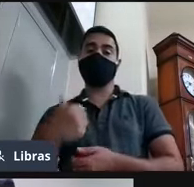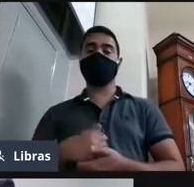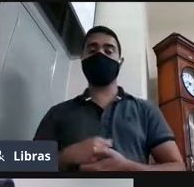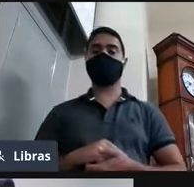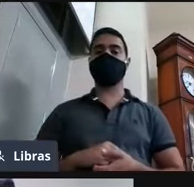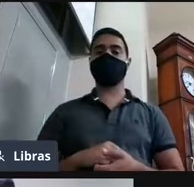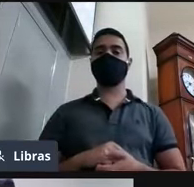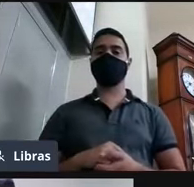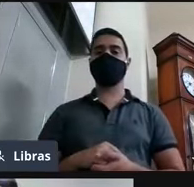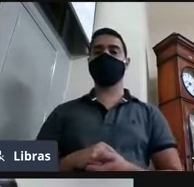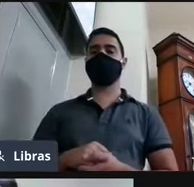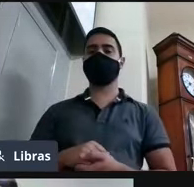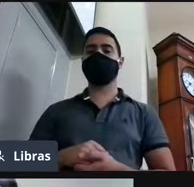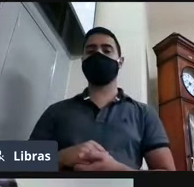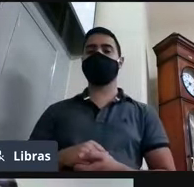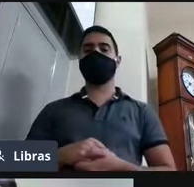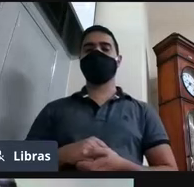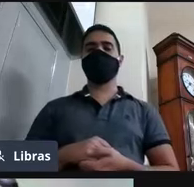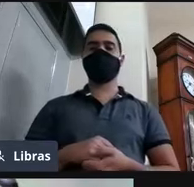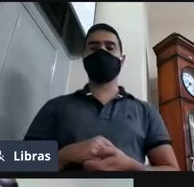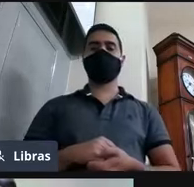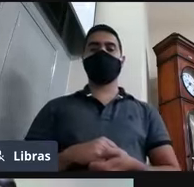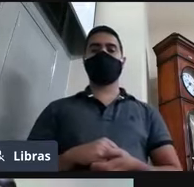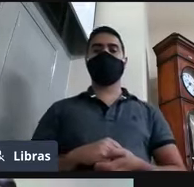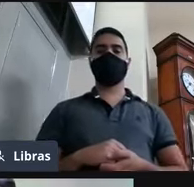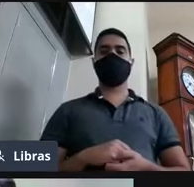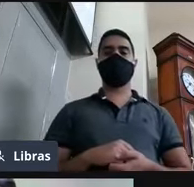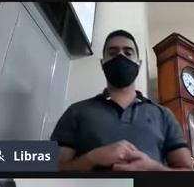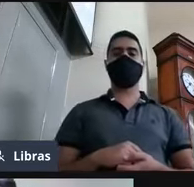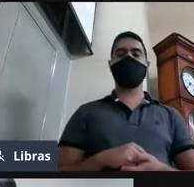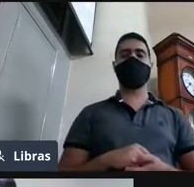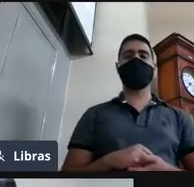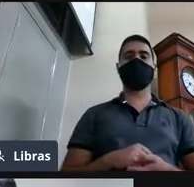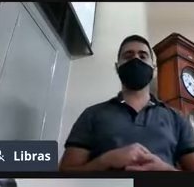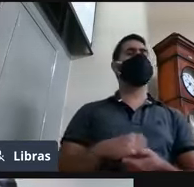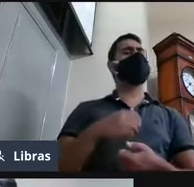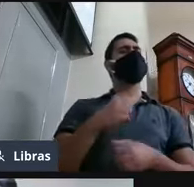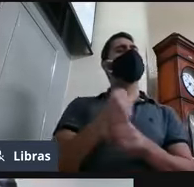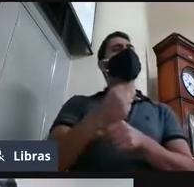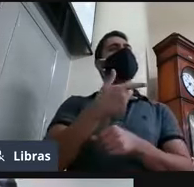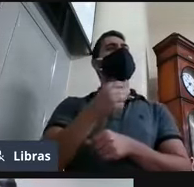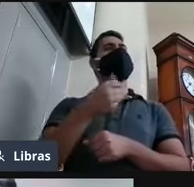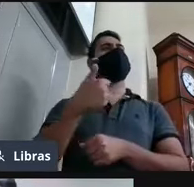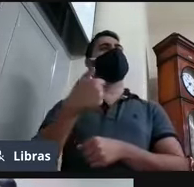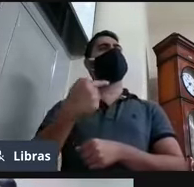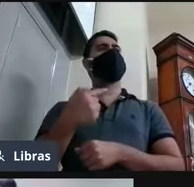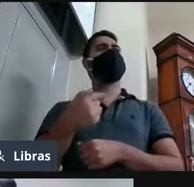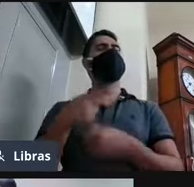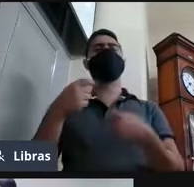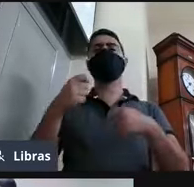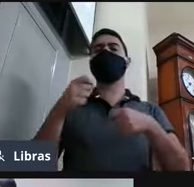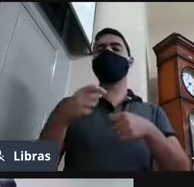que acontece? Em 2017, aparecia lá que o município tinha que